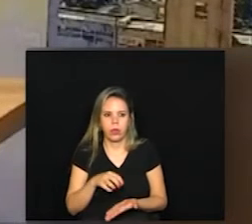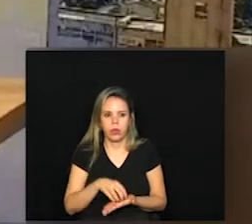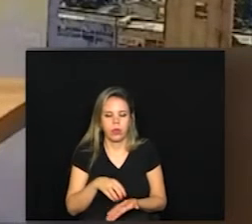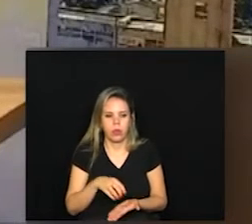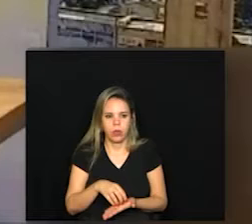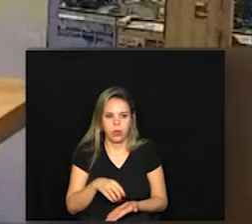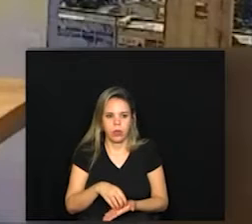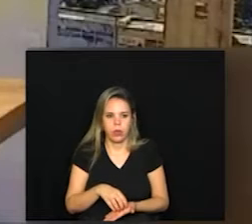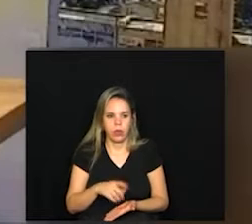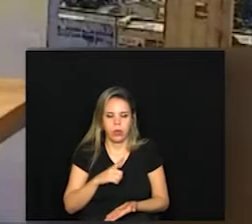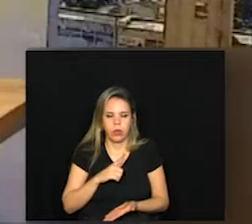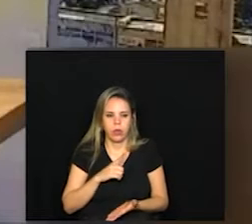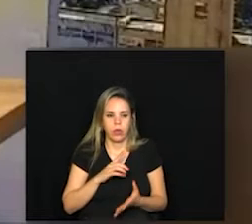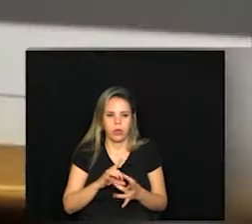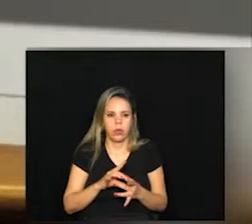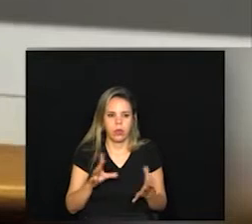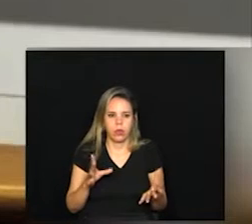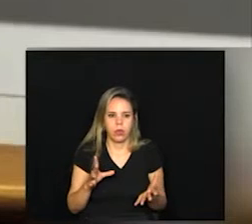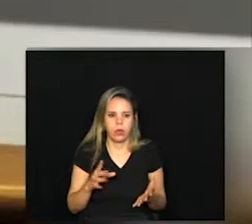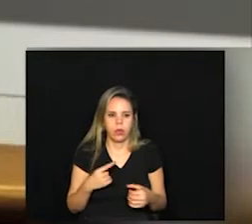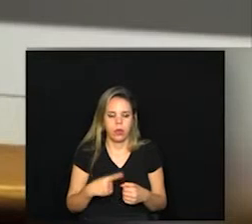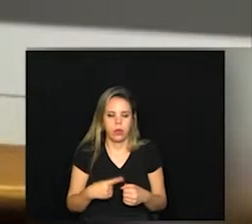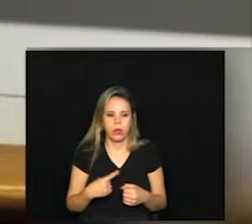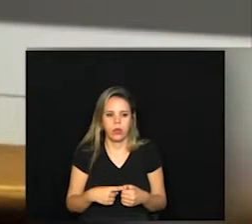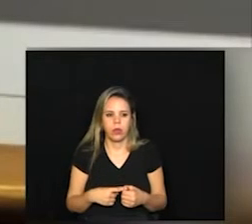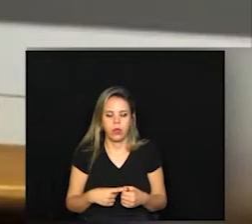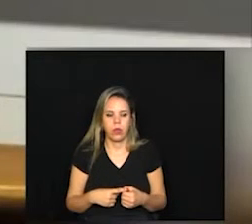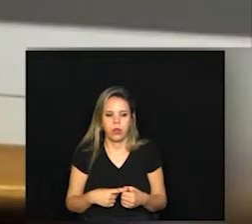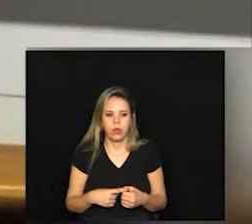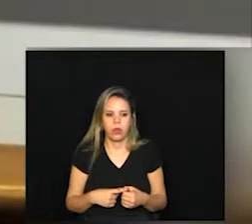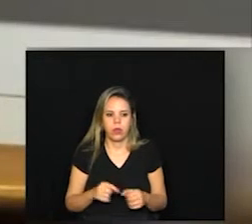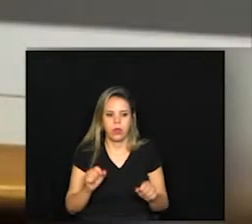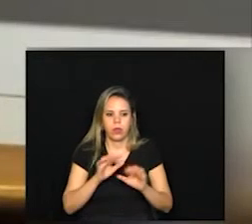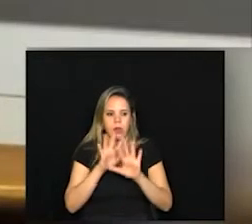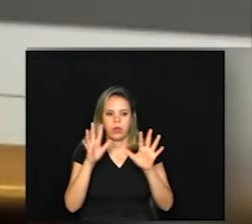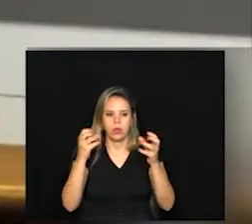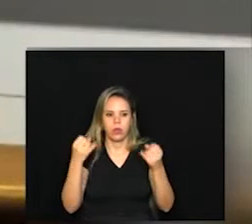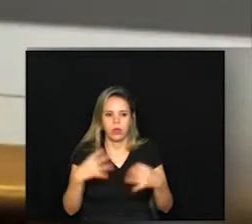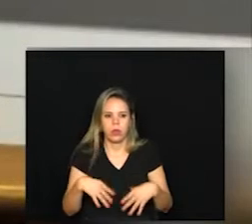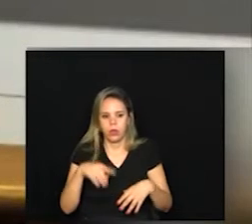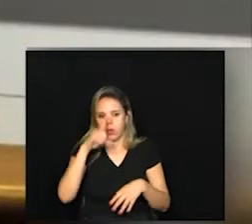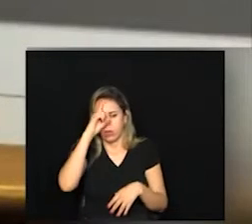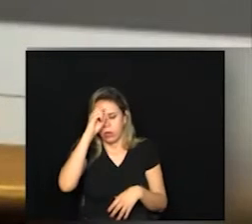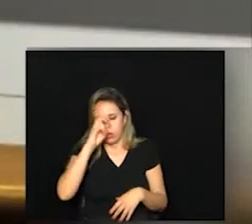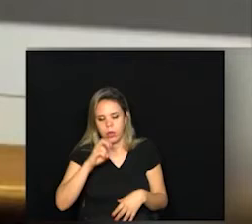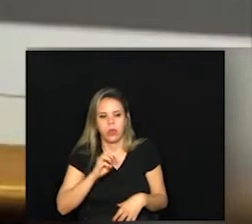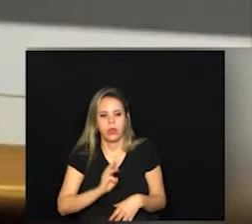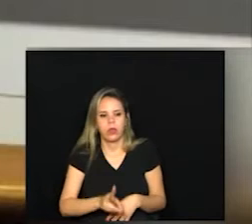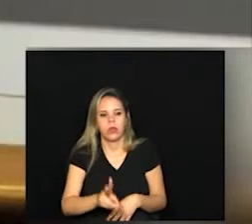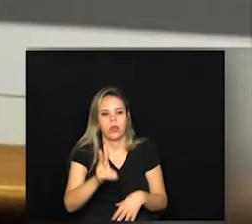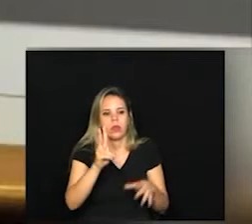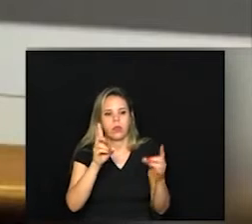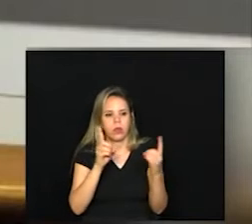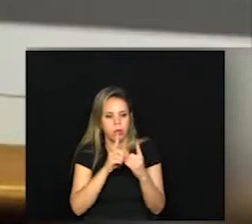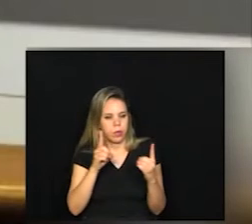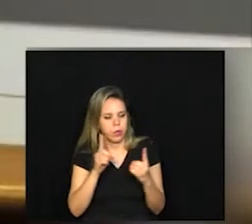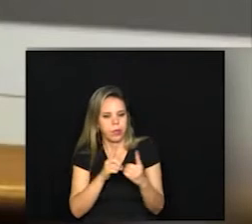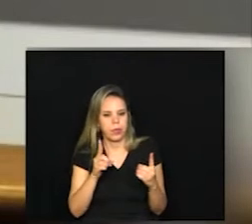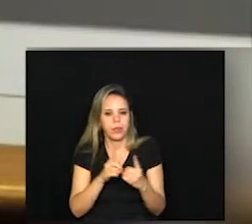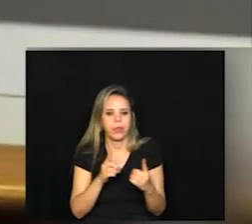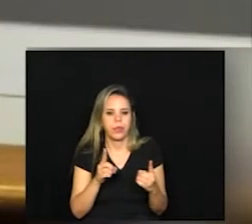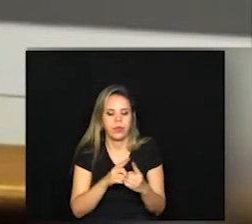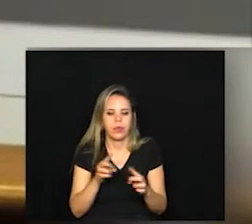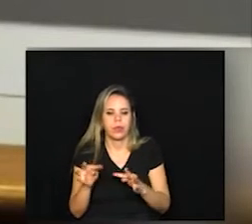unidade tivesse à disposição do município. Vamos deixar bem claro que esse hospital continuará sendo exclusivo